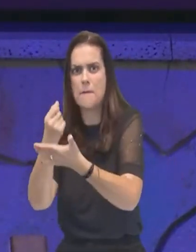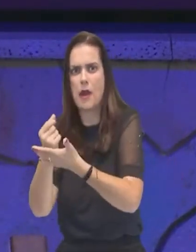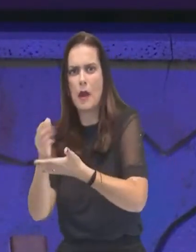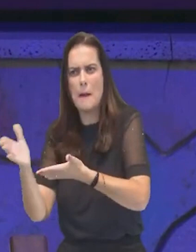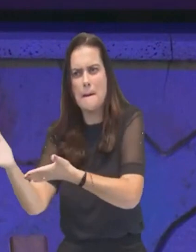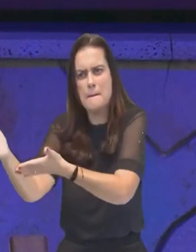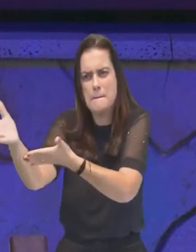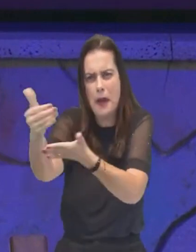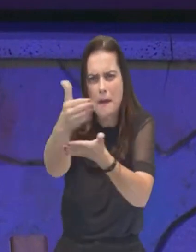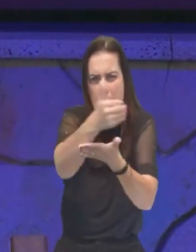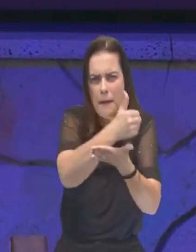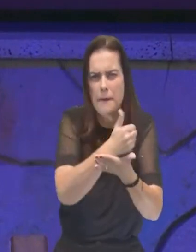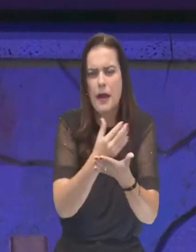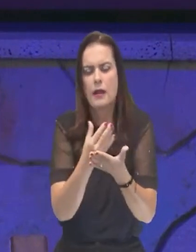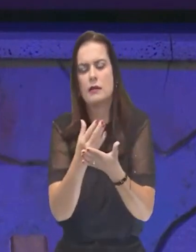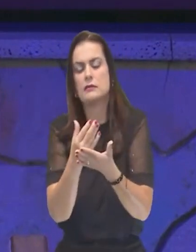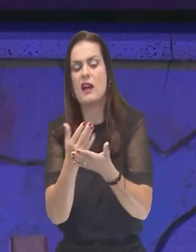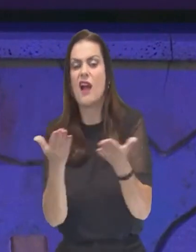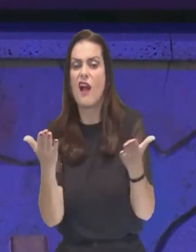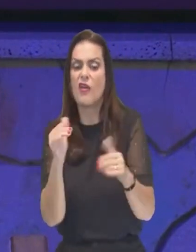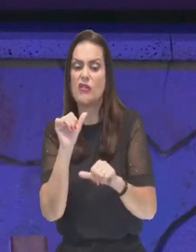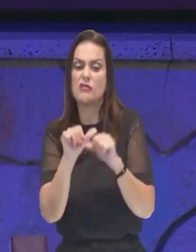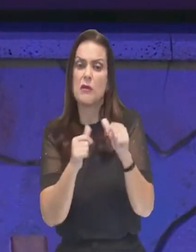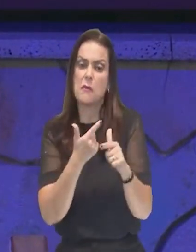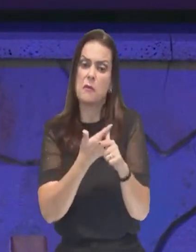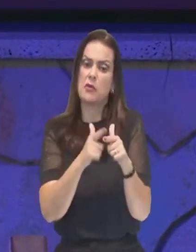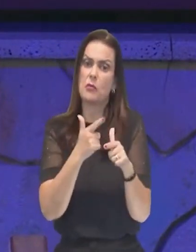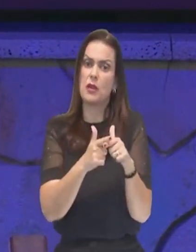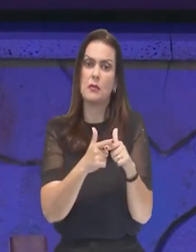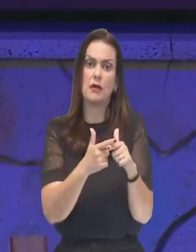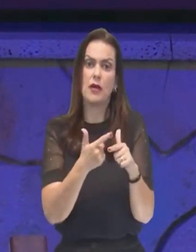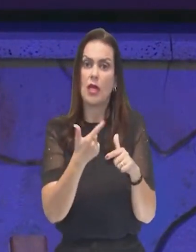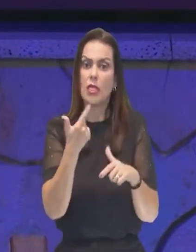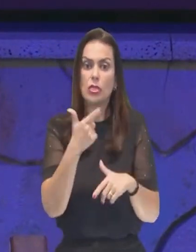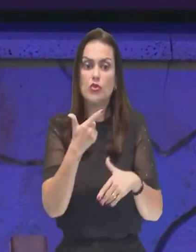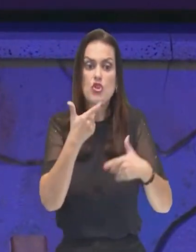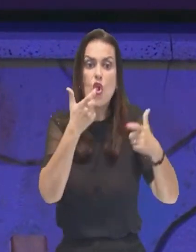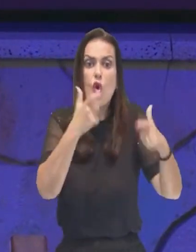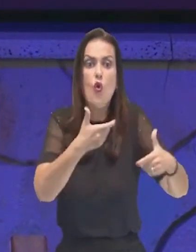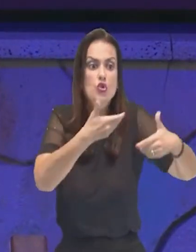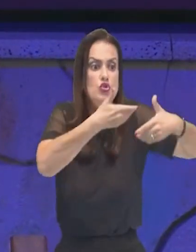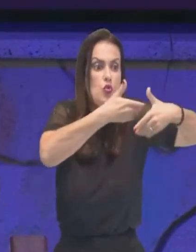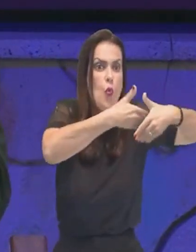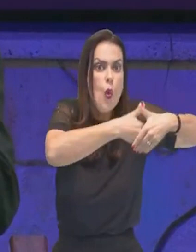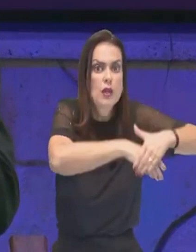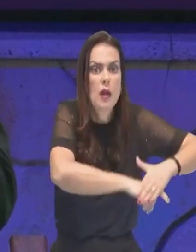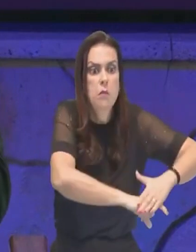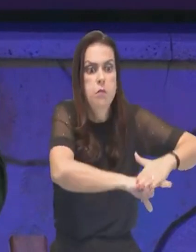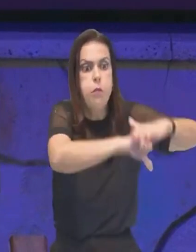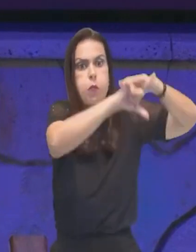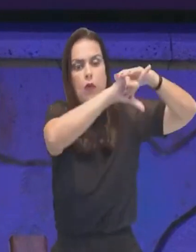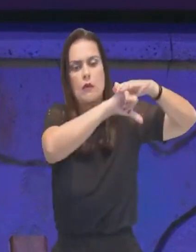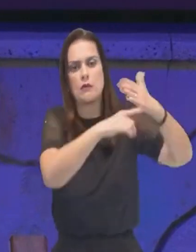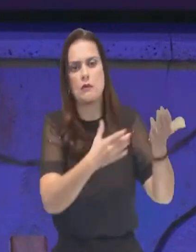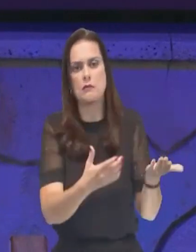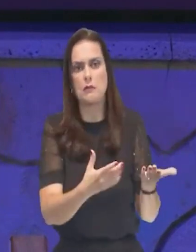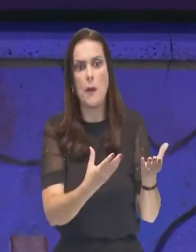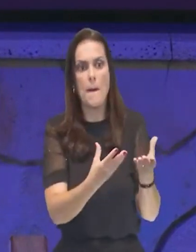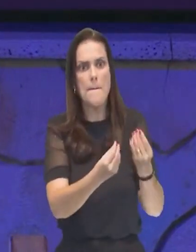colheita se tornaram um problema para ele. Ele não tinha onde guardar tanta coisa, era